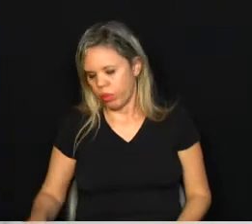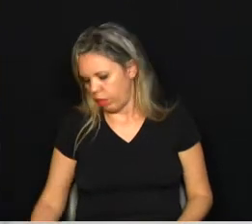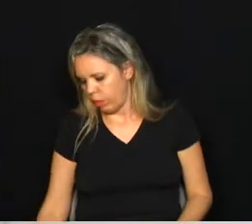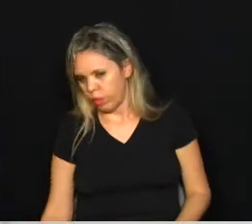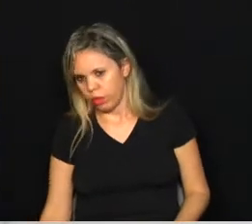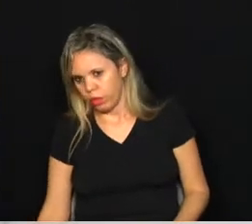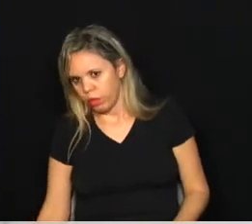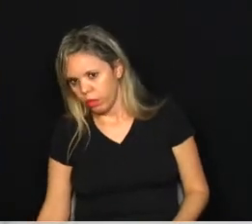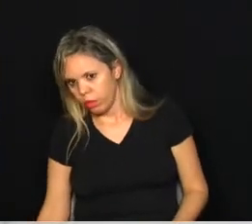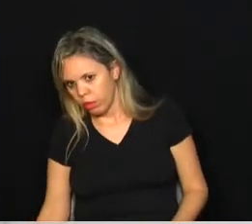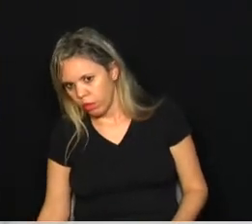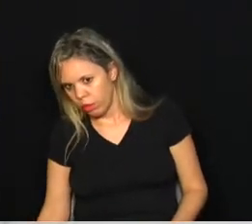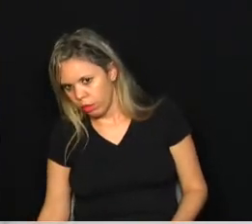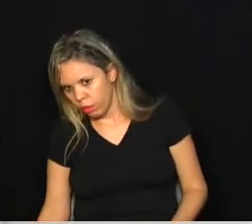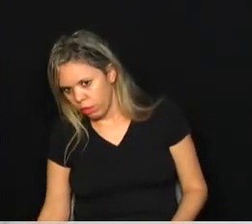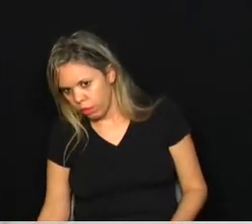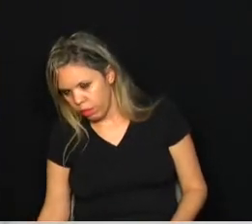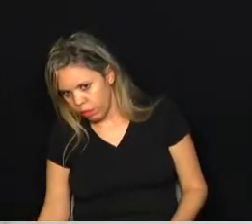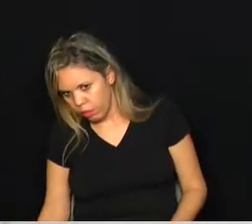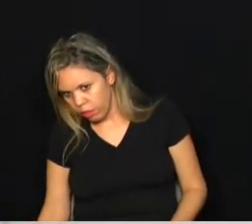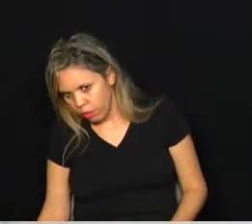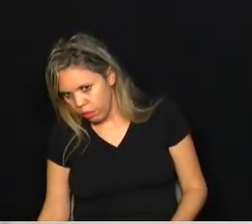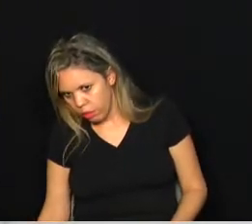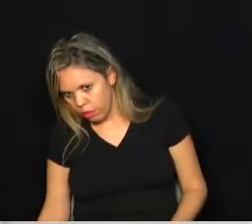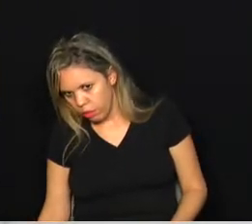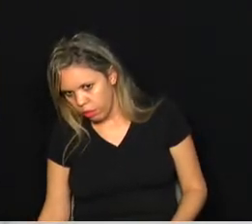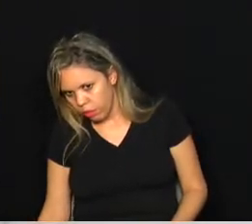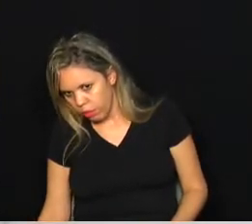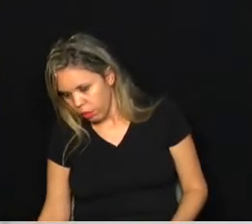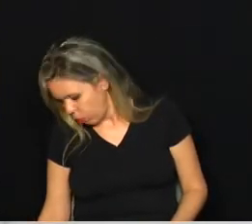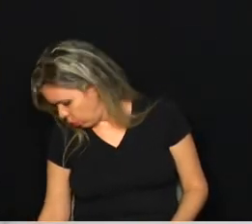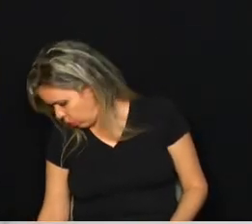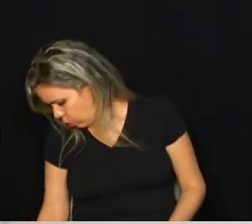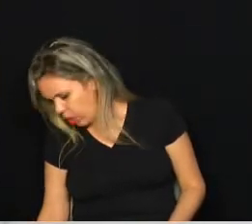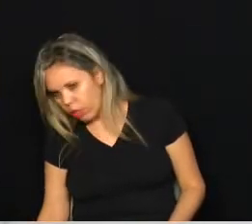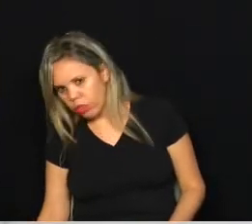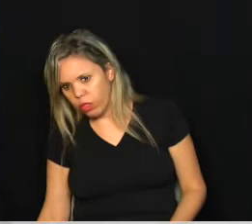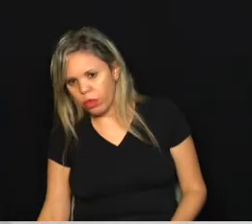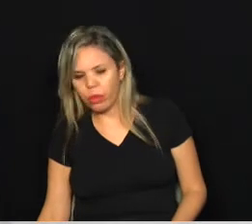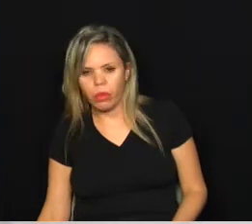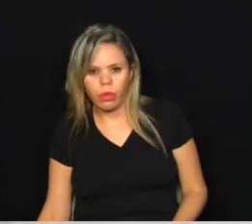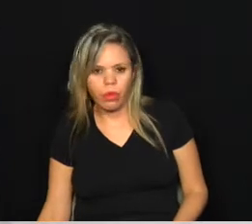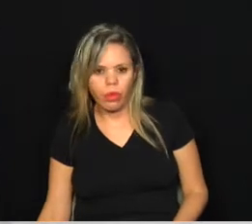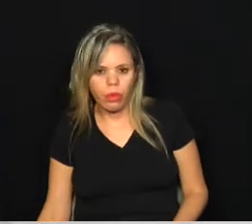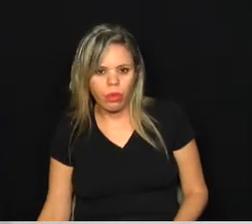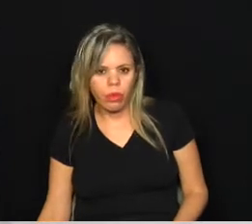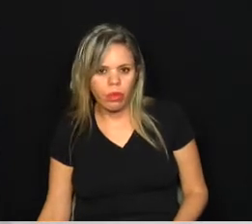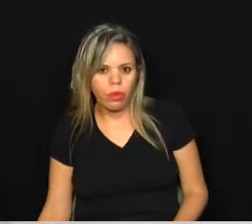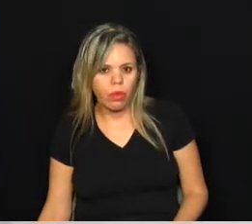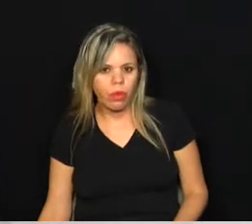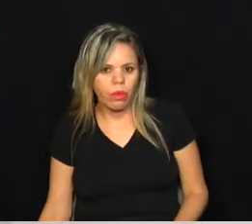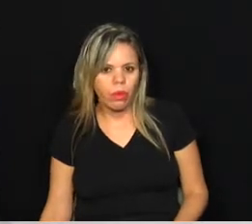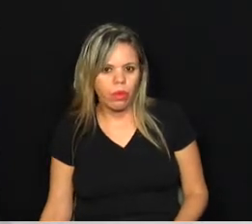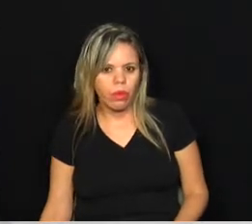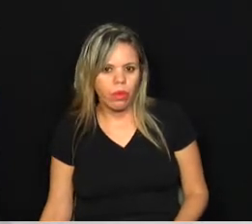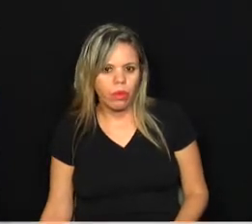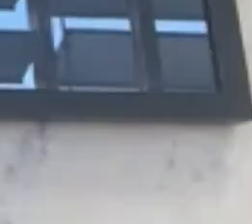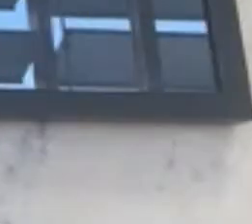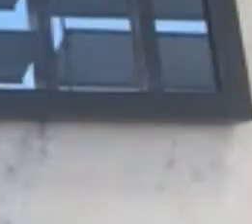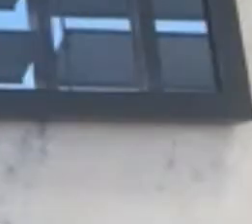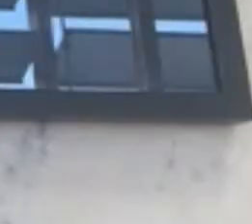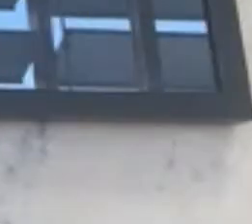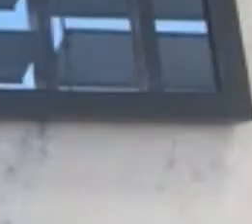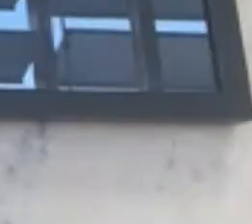108.660 desempregados na cidade de Campinas. Então, é importante, quem dá emprego são as empresas,